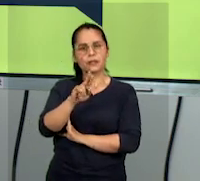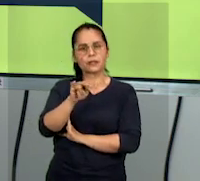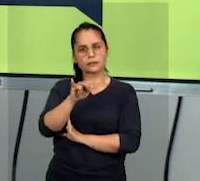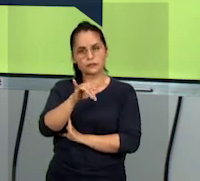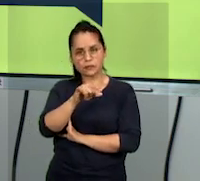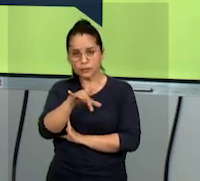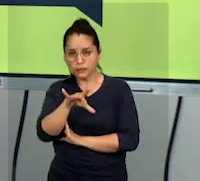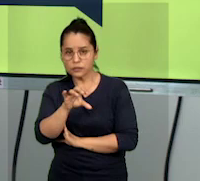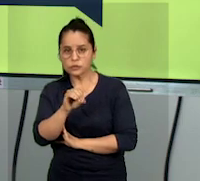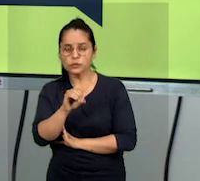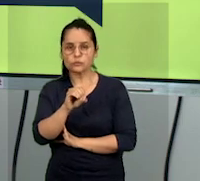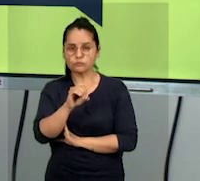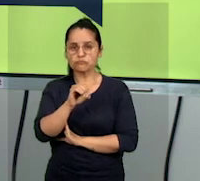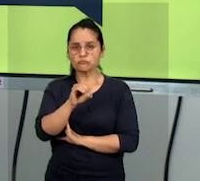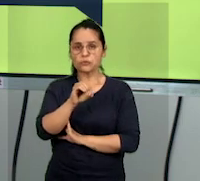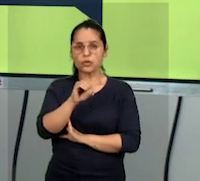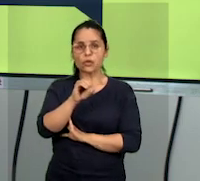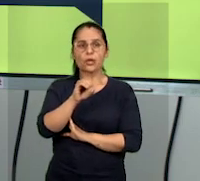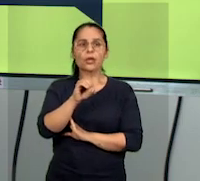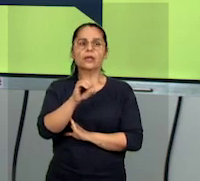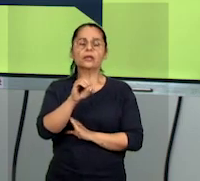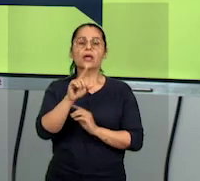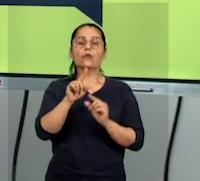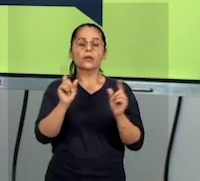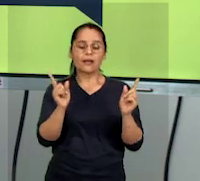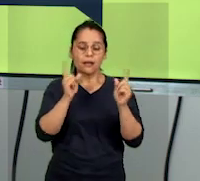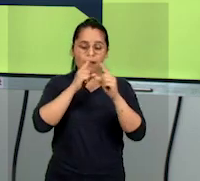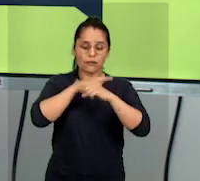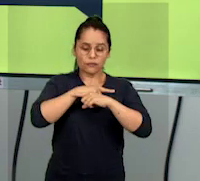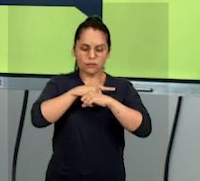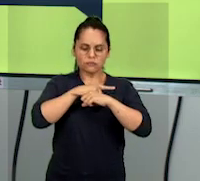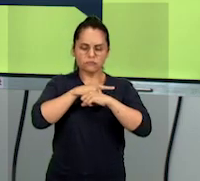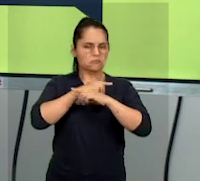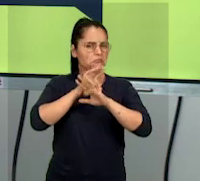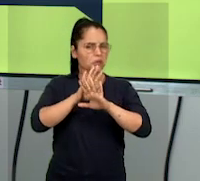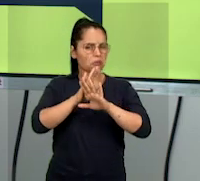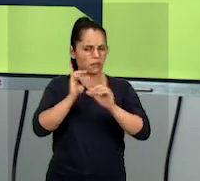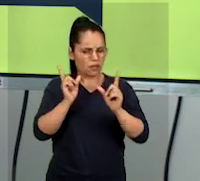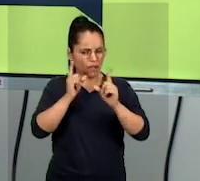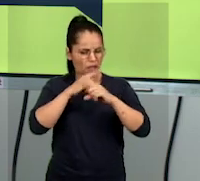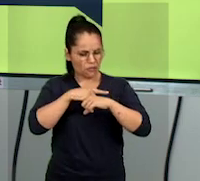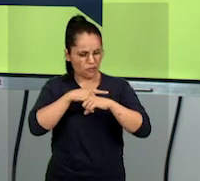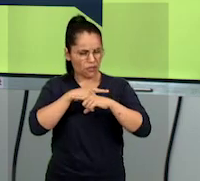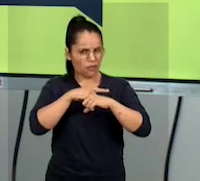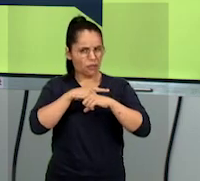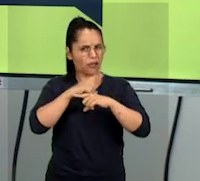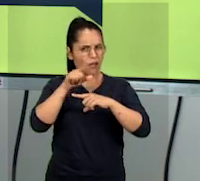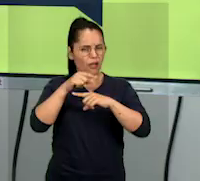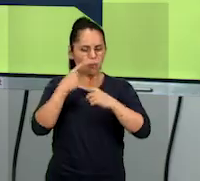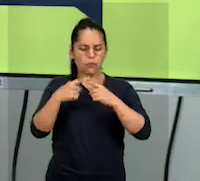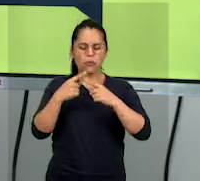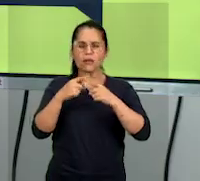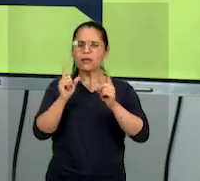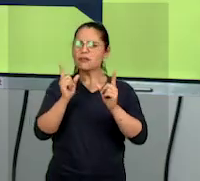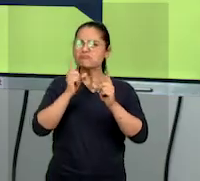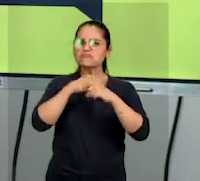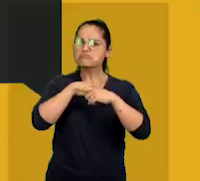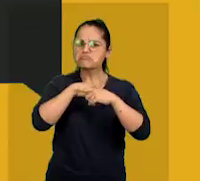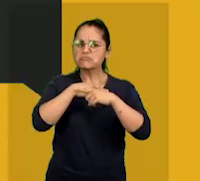pejorativamente de parlamentarismo às avessas. Às avessas seria o contrário. Por que o